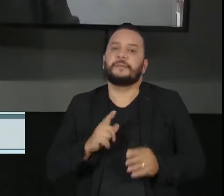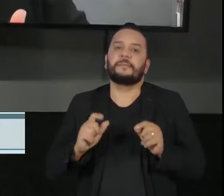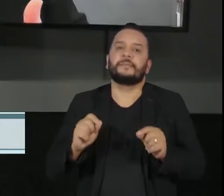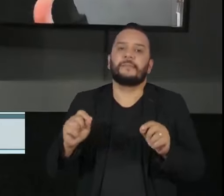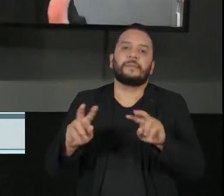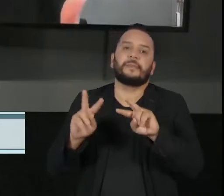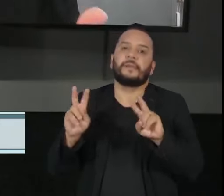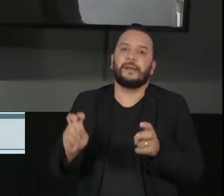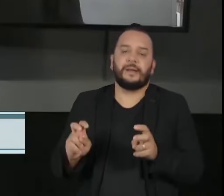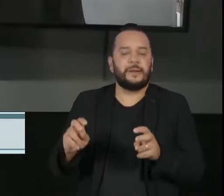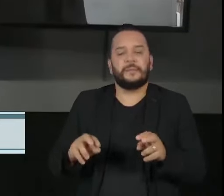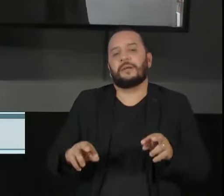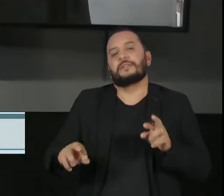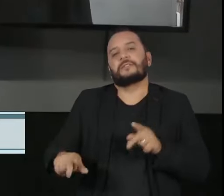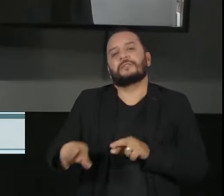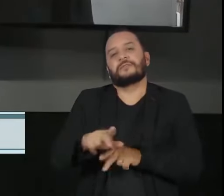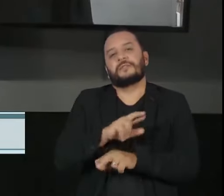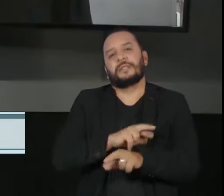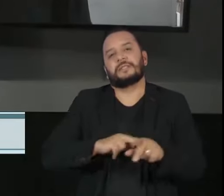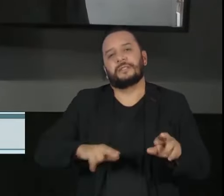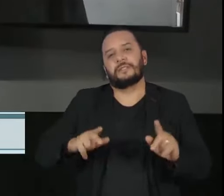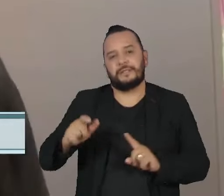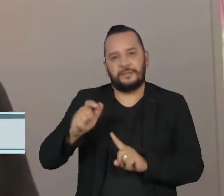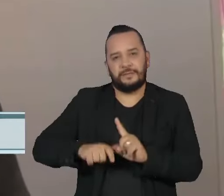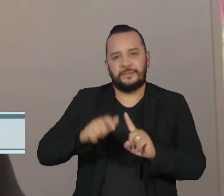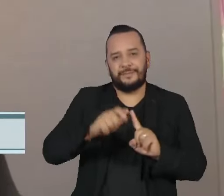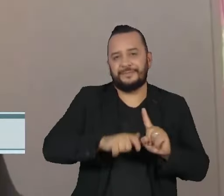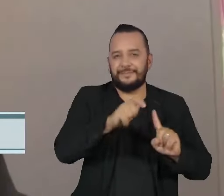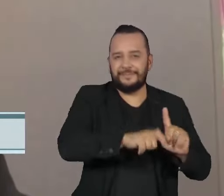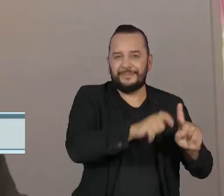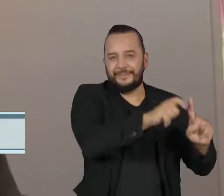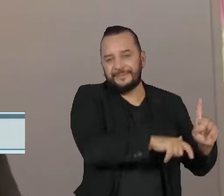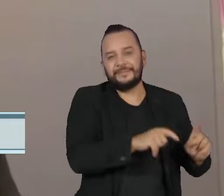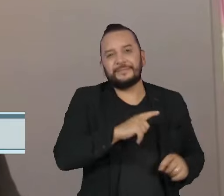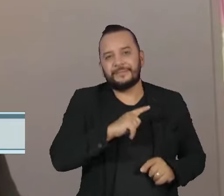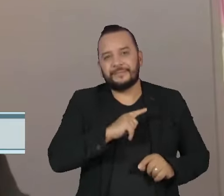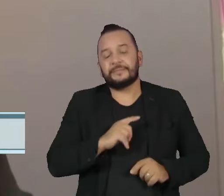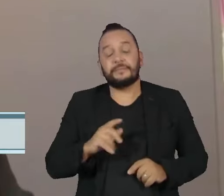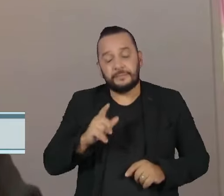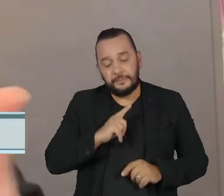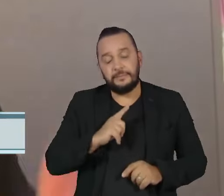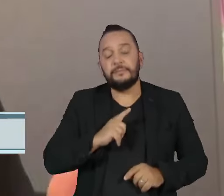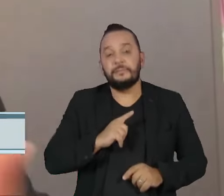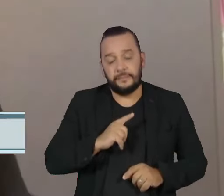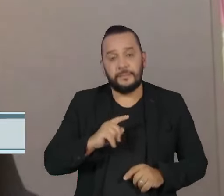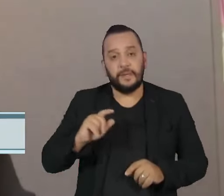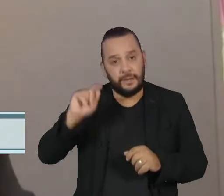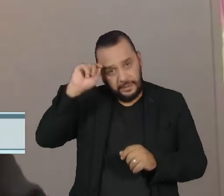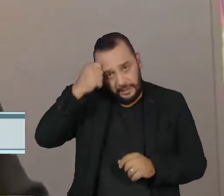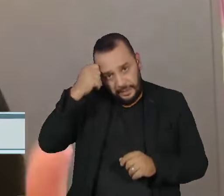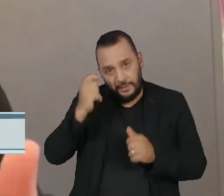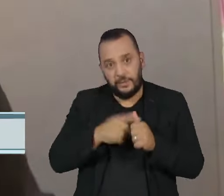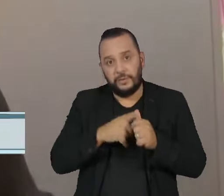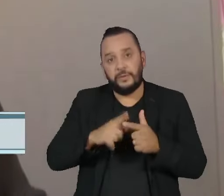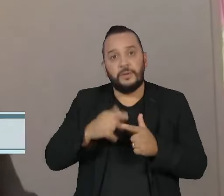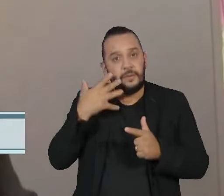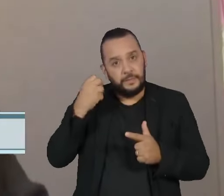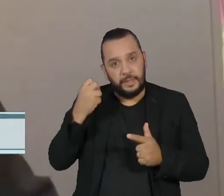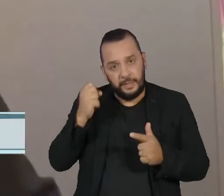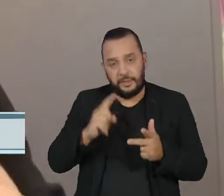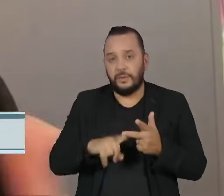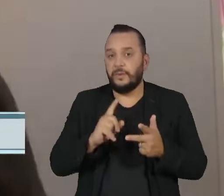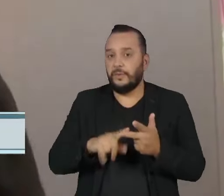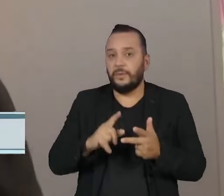literárias uma diversidade de personagens né você tem tem que ter personagens e negros personagens brancos